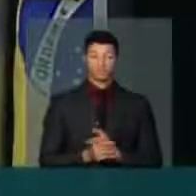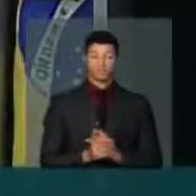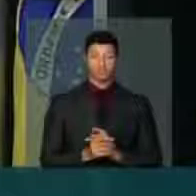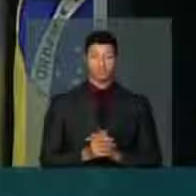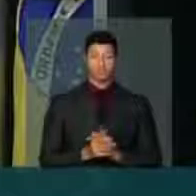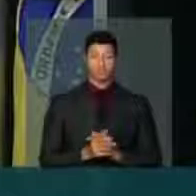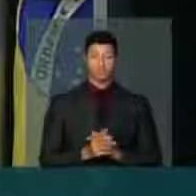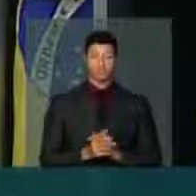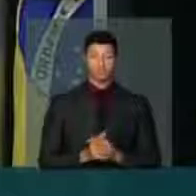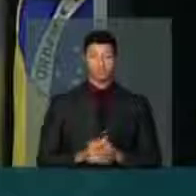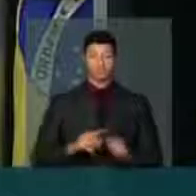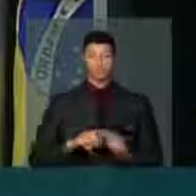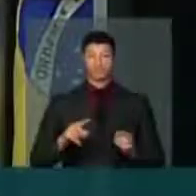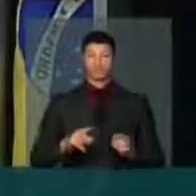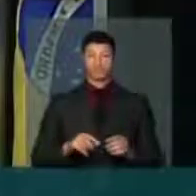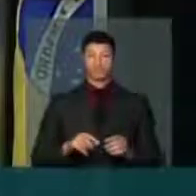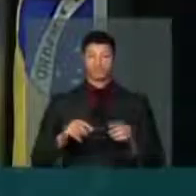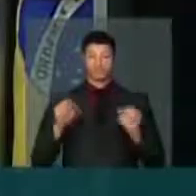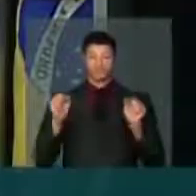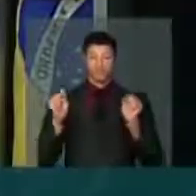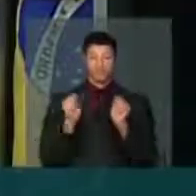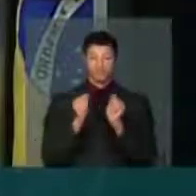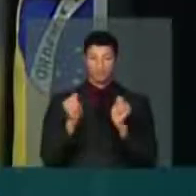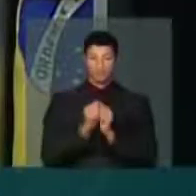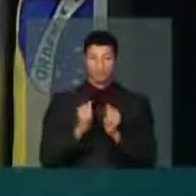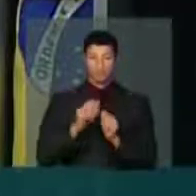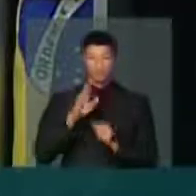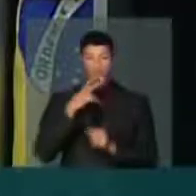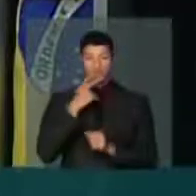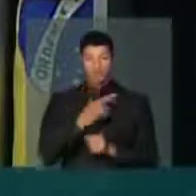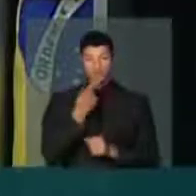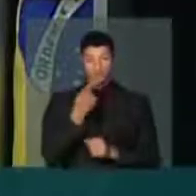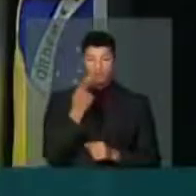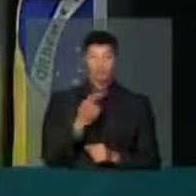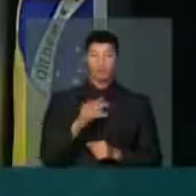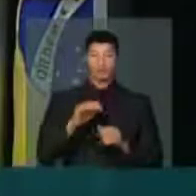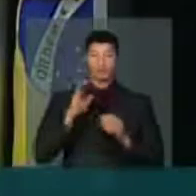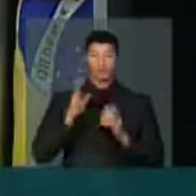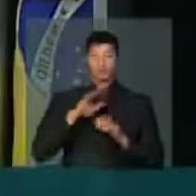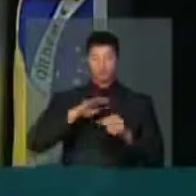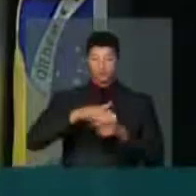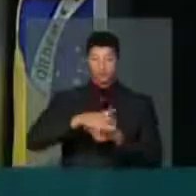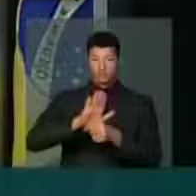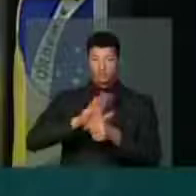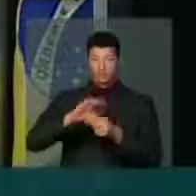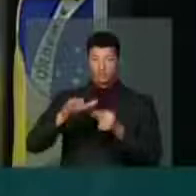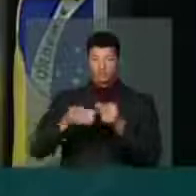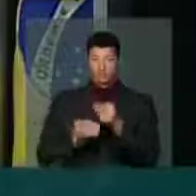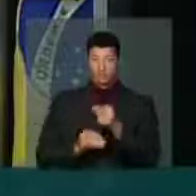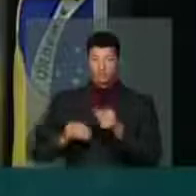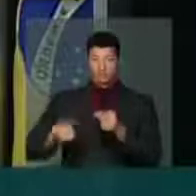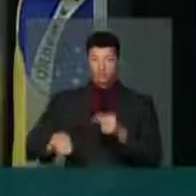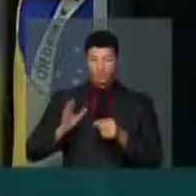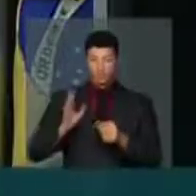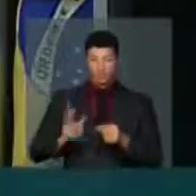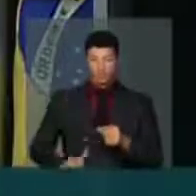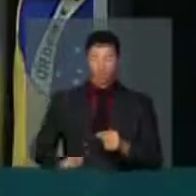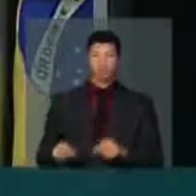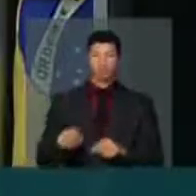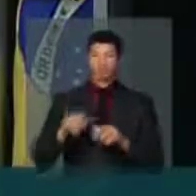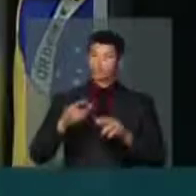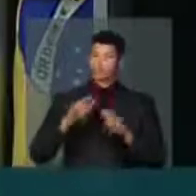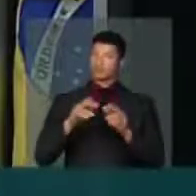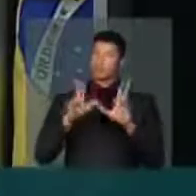senhores deputados, quando falamos em saneamento básico, o assunto